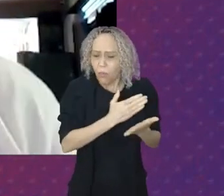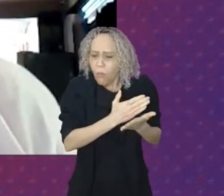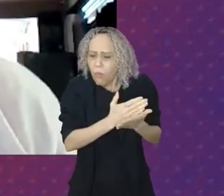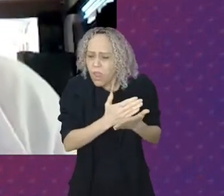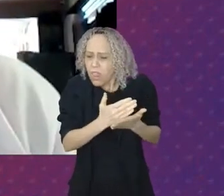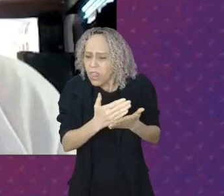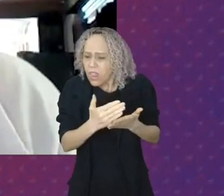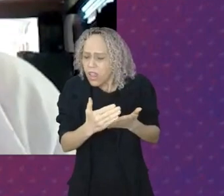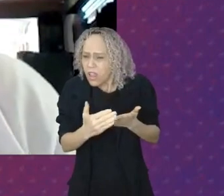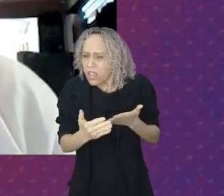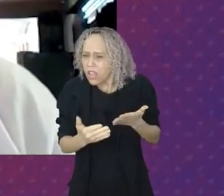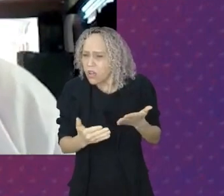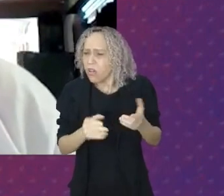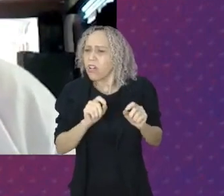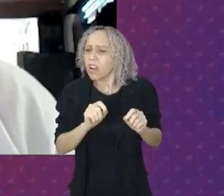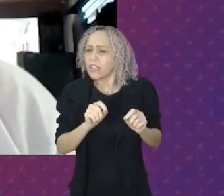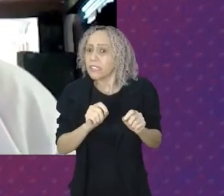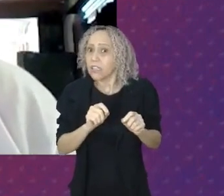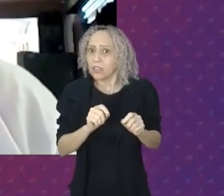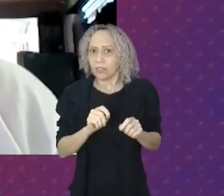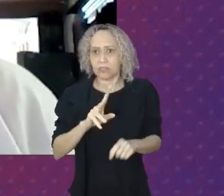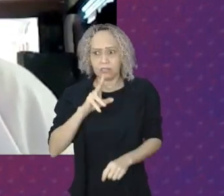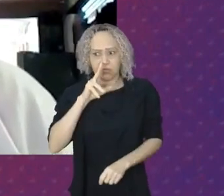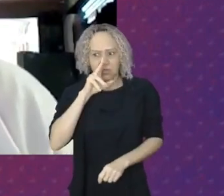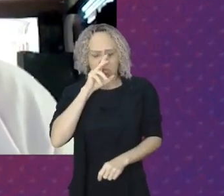vem cheio de energia,